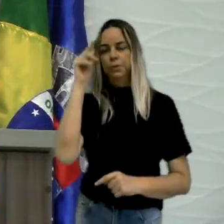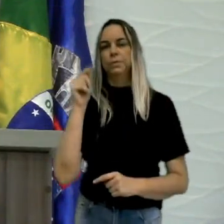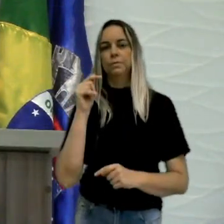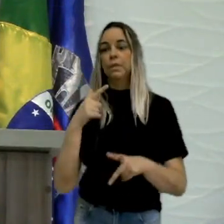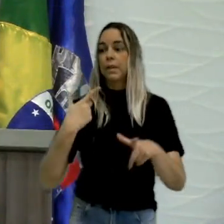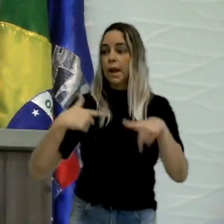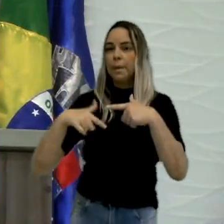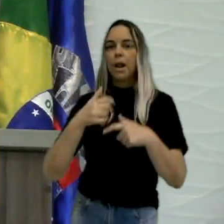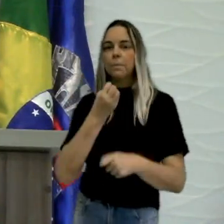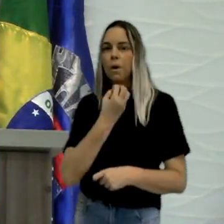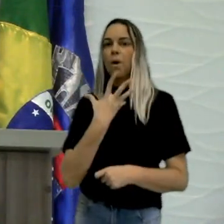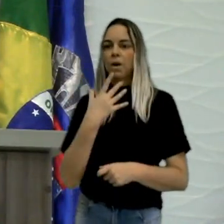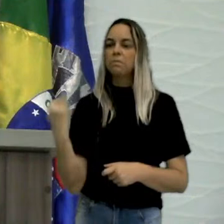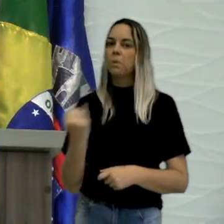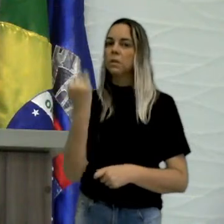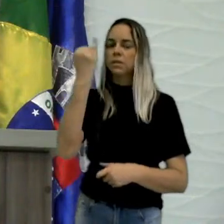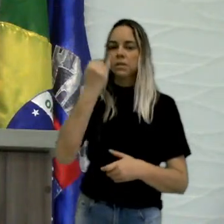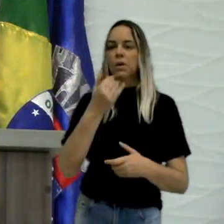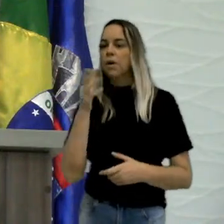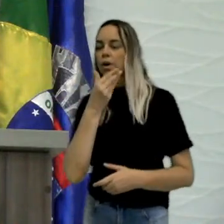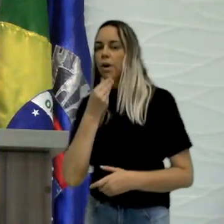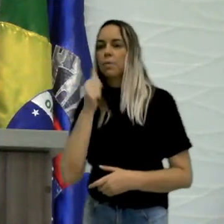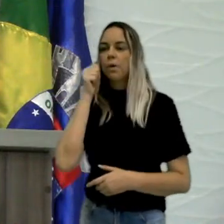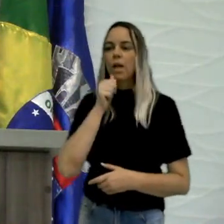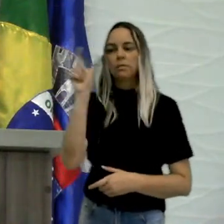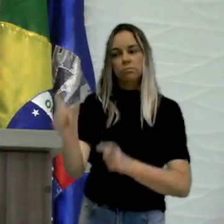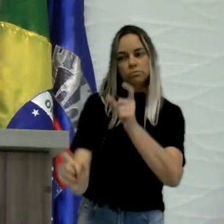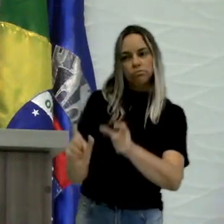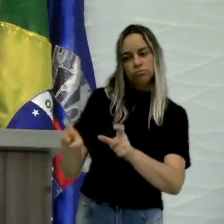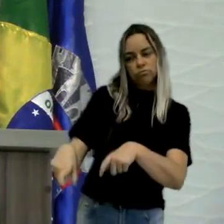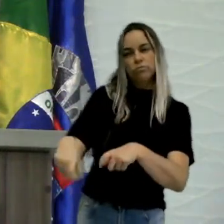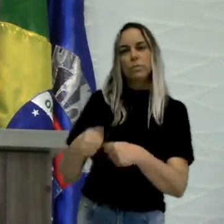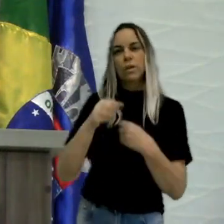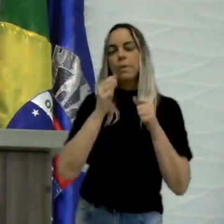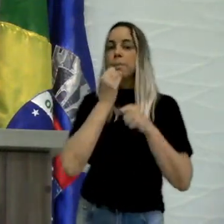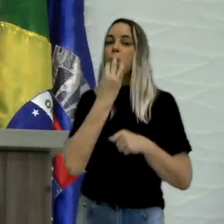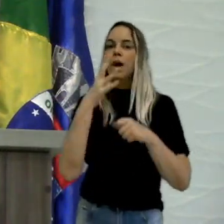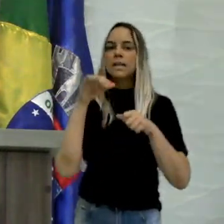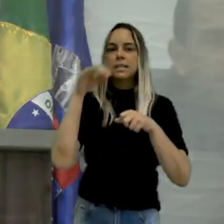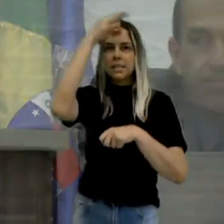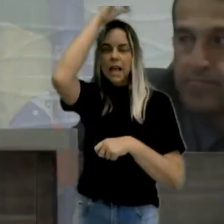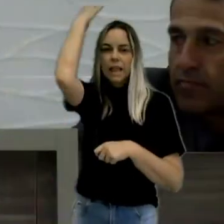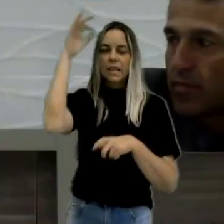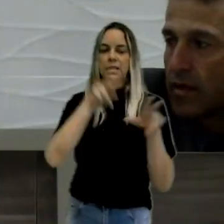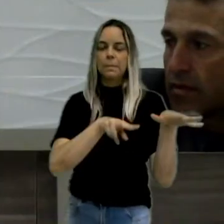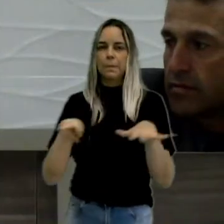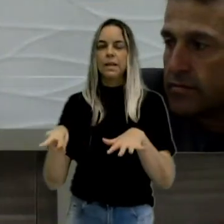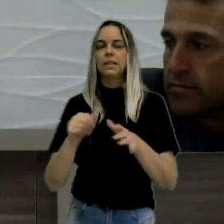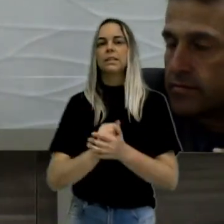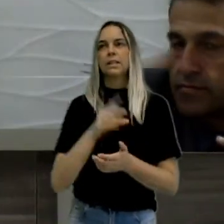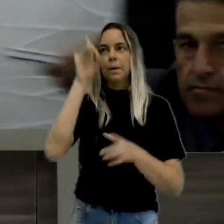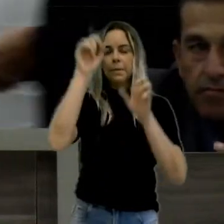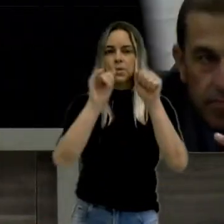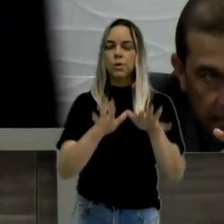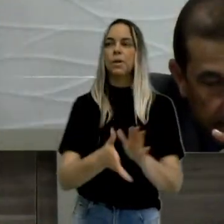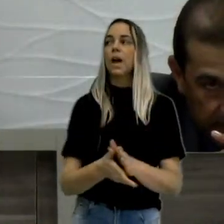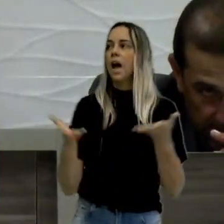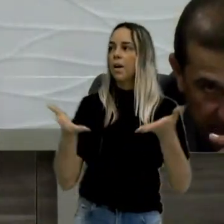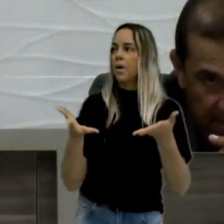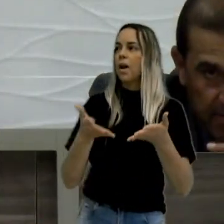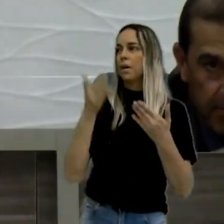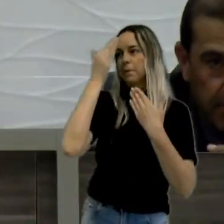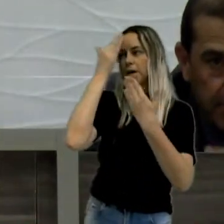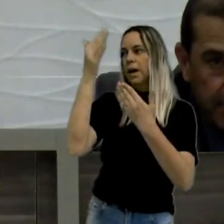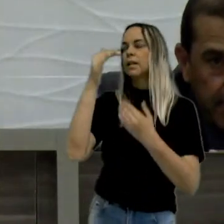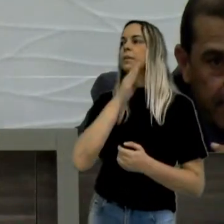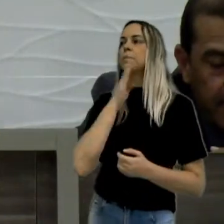importante para o homem e a mulher do campo. A todos uma boa Semana Santa, que Deus nos abençoe. Vereador Bruno, faço da palavra a vereadora Cícera